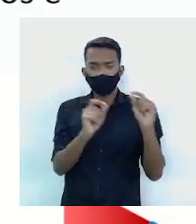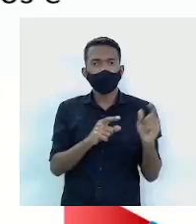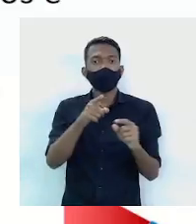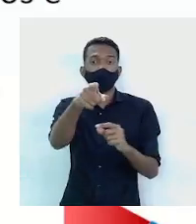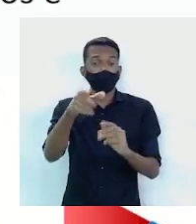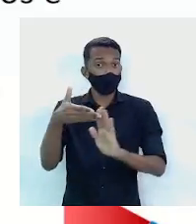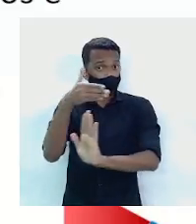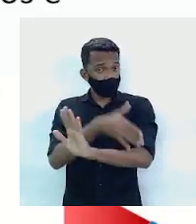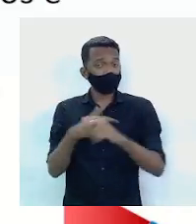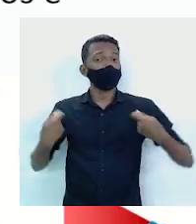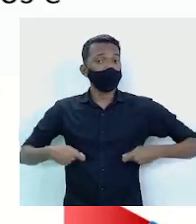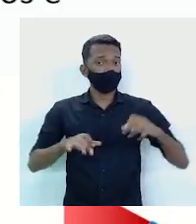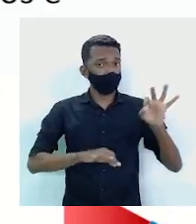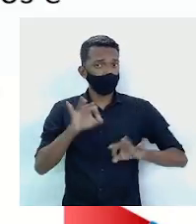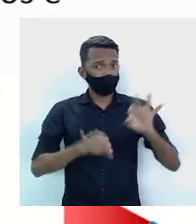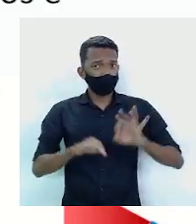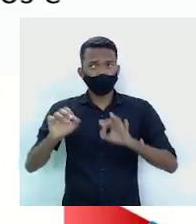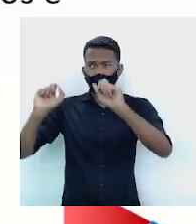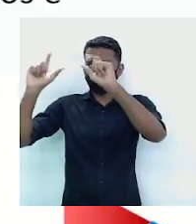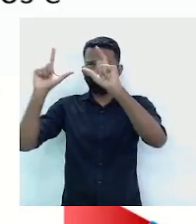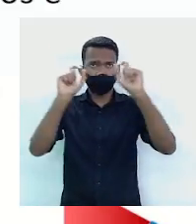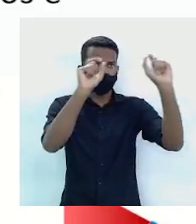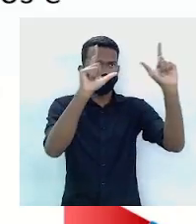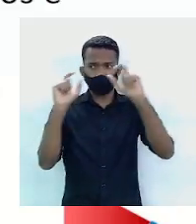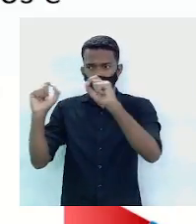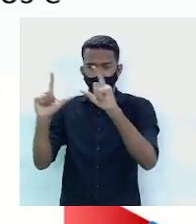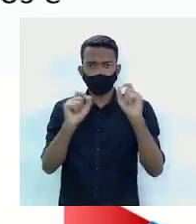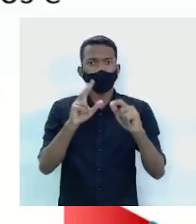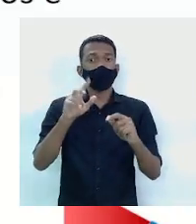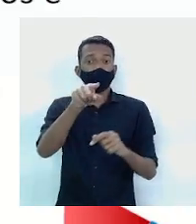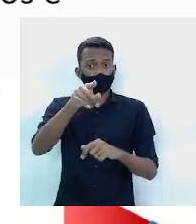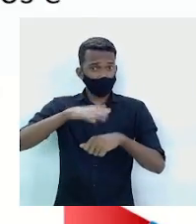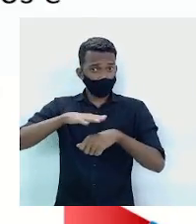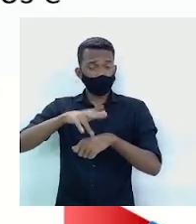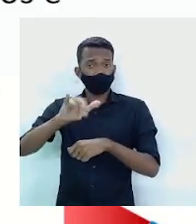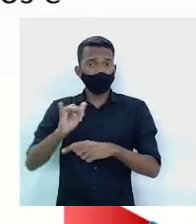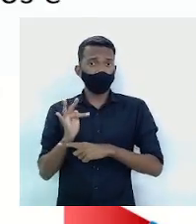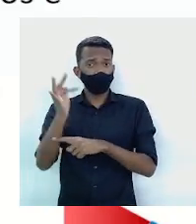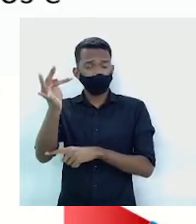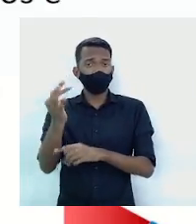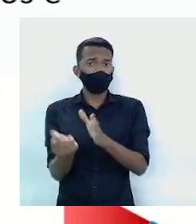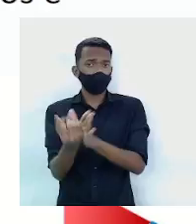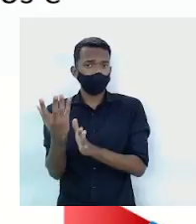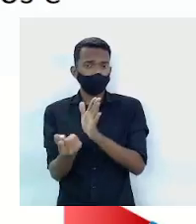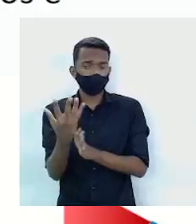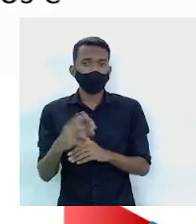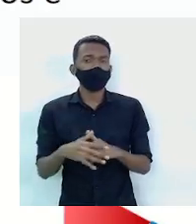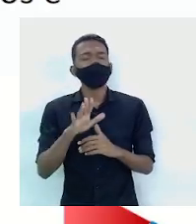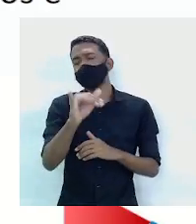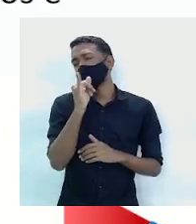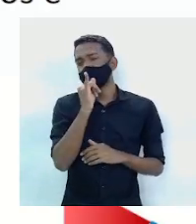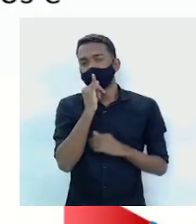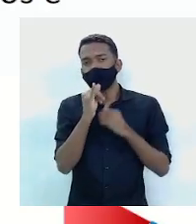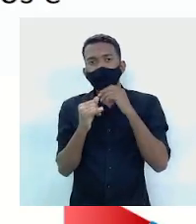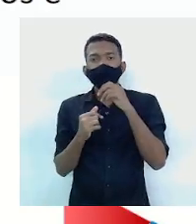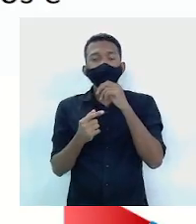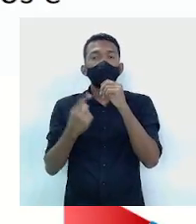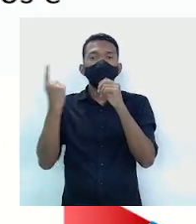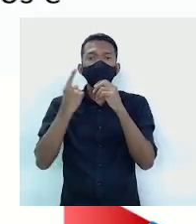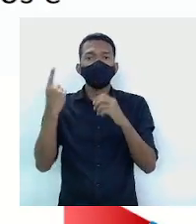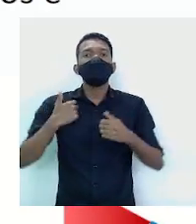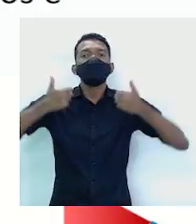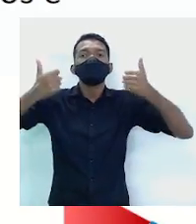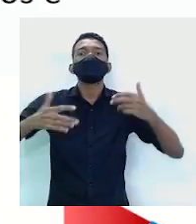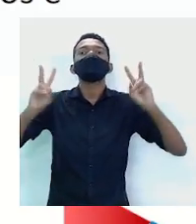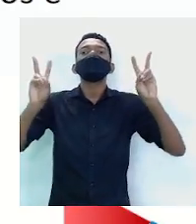organizar antes as cenas que você vai produzir, certo? Então, se, por exemplo, primeiramente eu vou falar